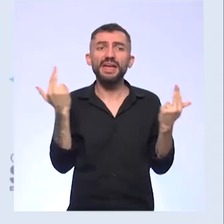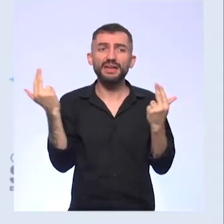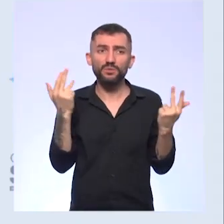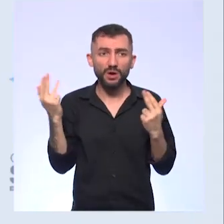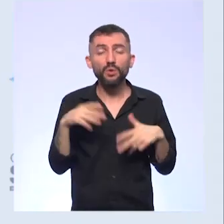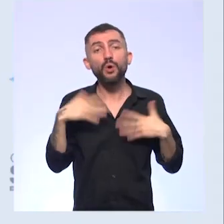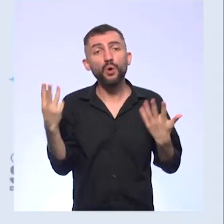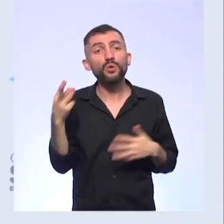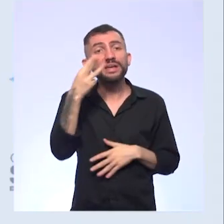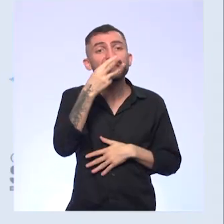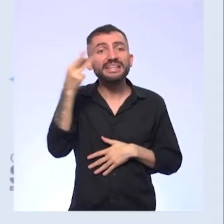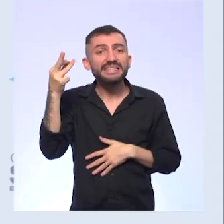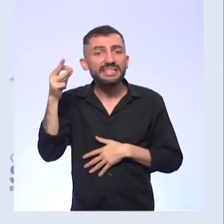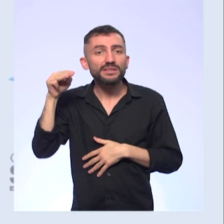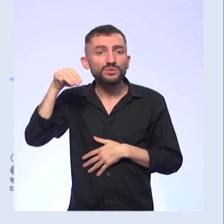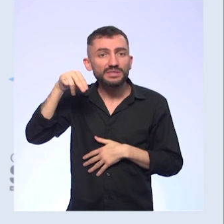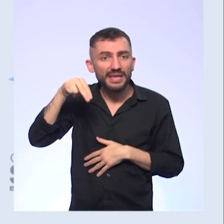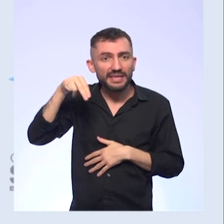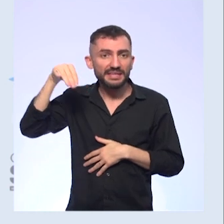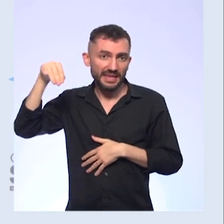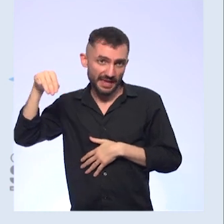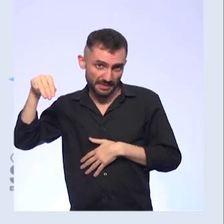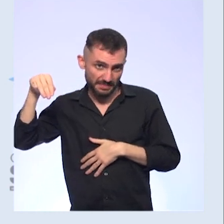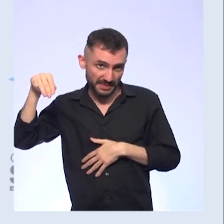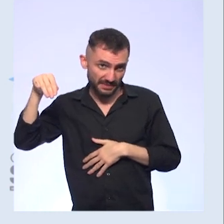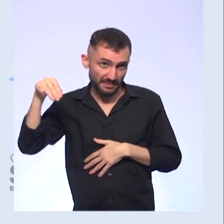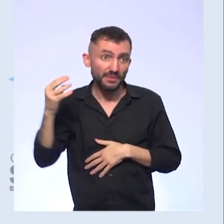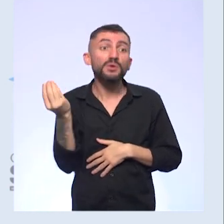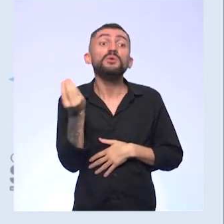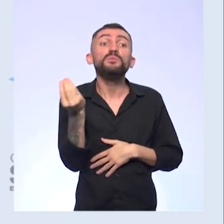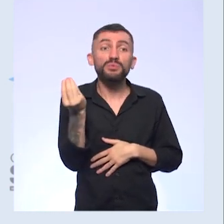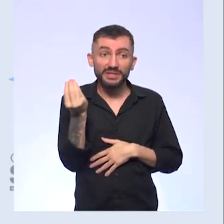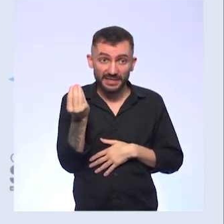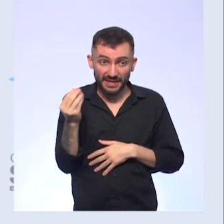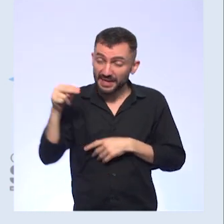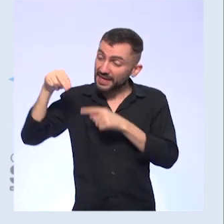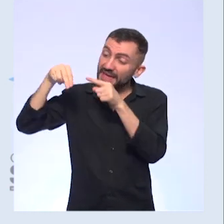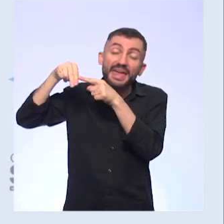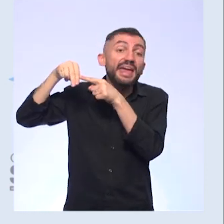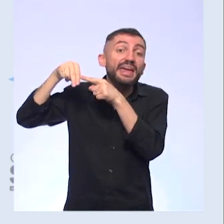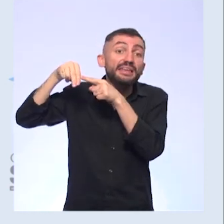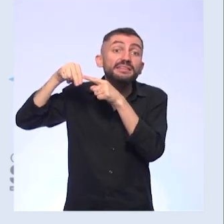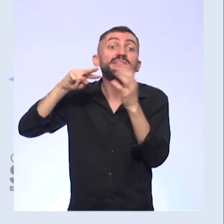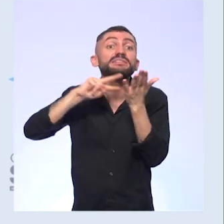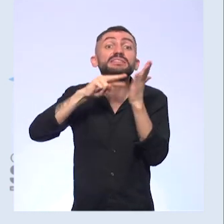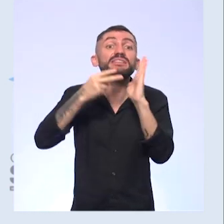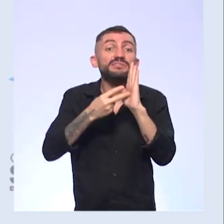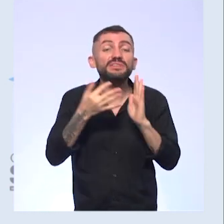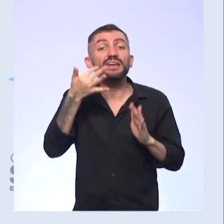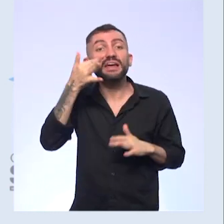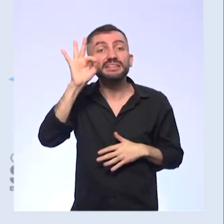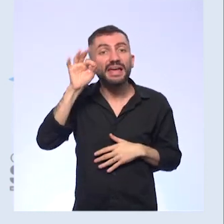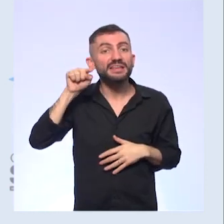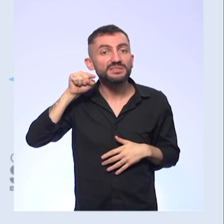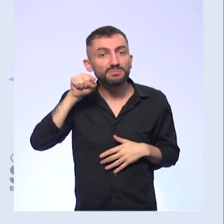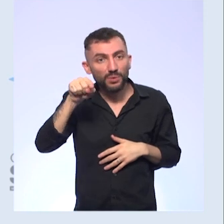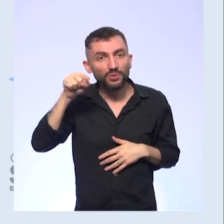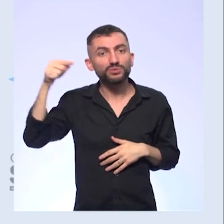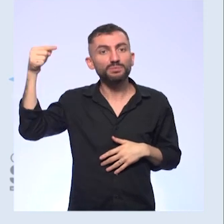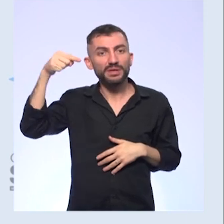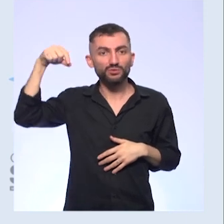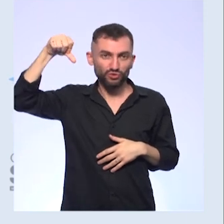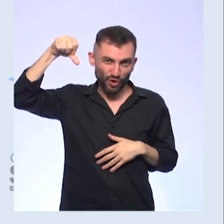presento nanômetro por quê Porque o n o n significa 10 elevado a menos